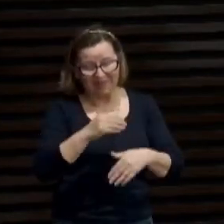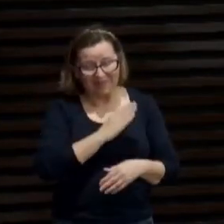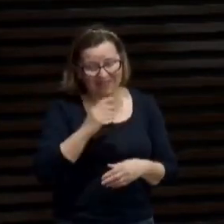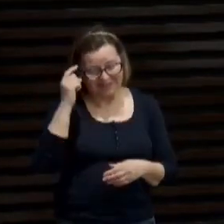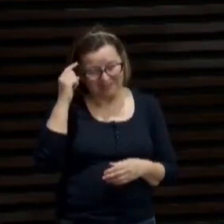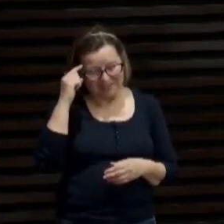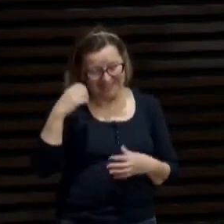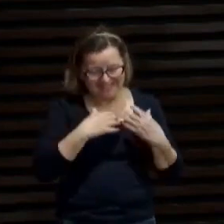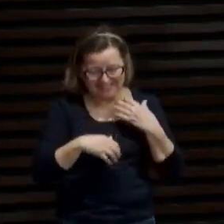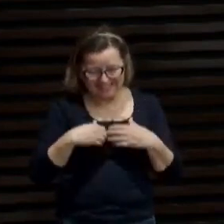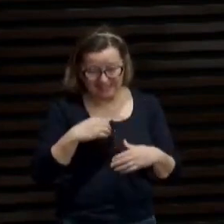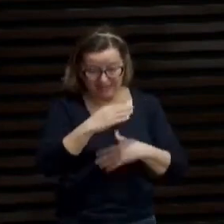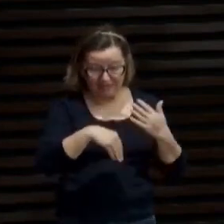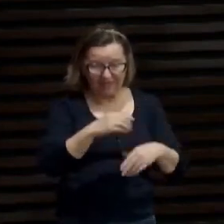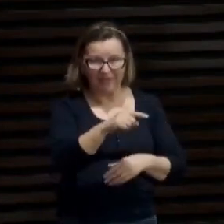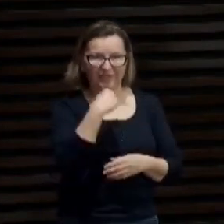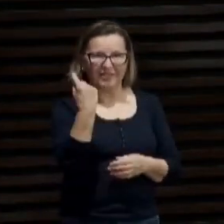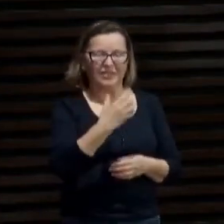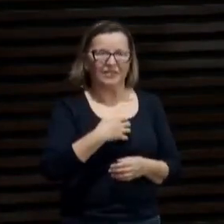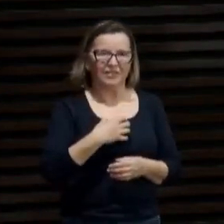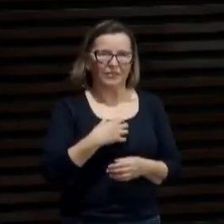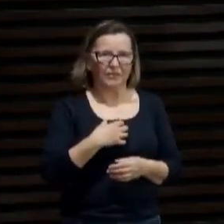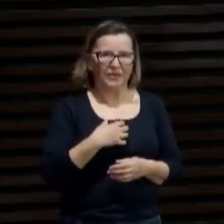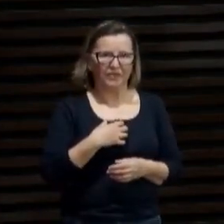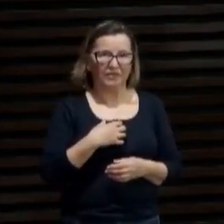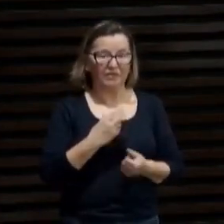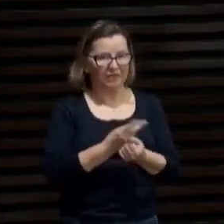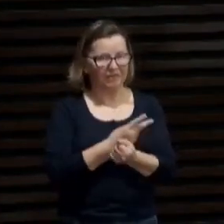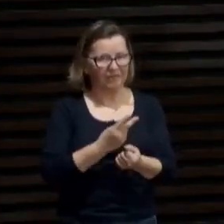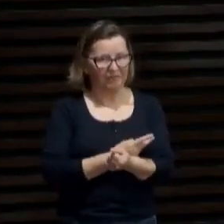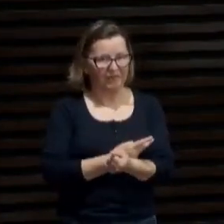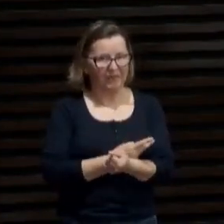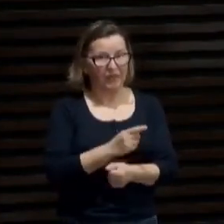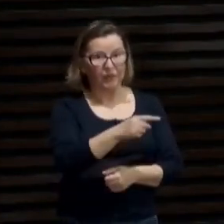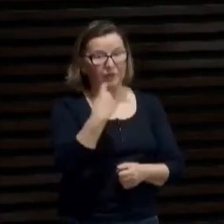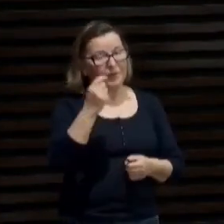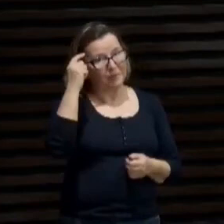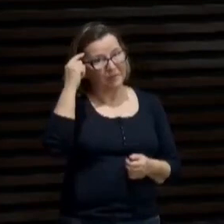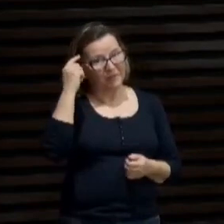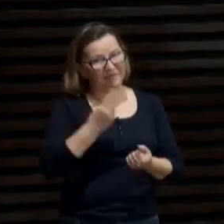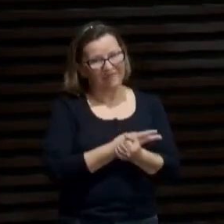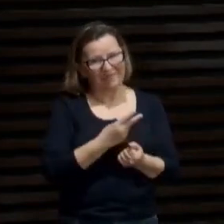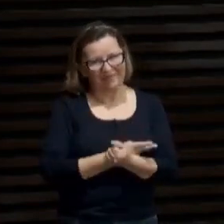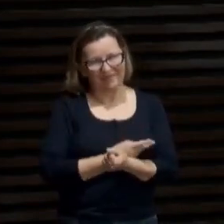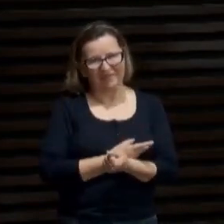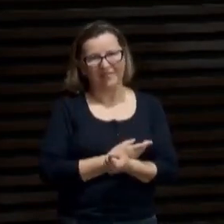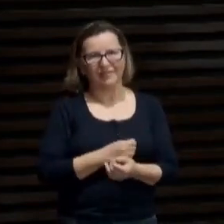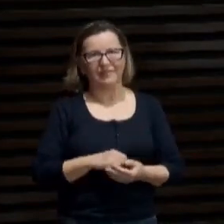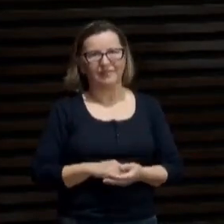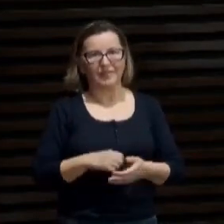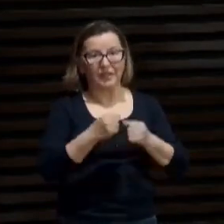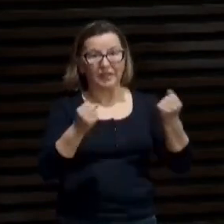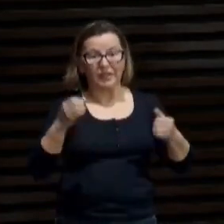A ansiedade é algo que envolve os nossos sentimentos equivocados e os nossos pensamentos equivocados. E é o grande